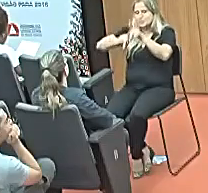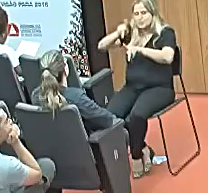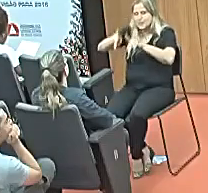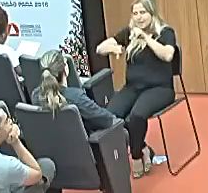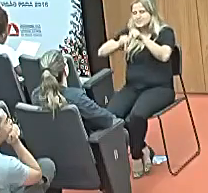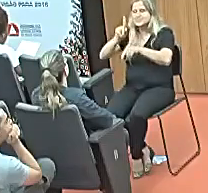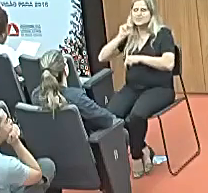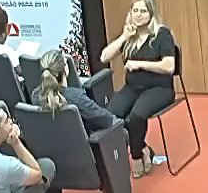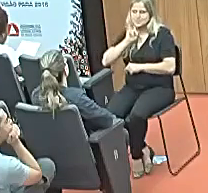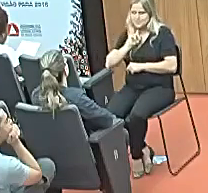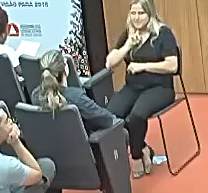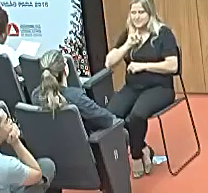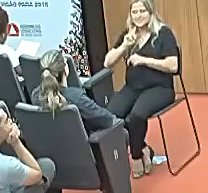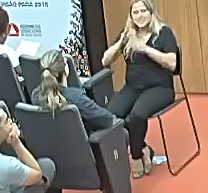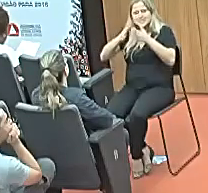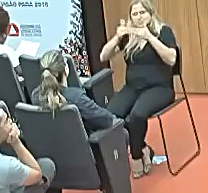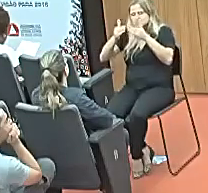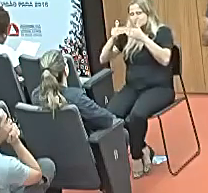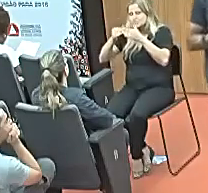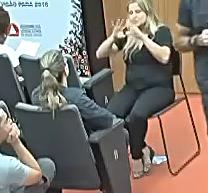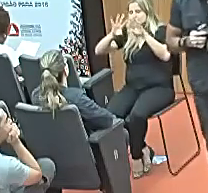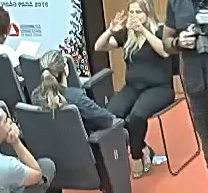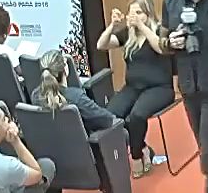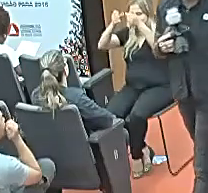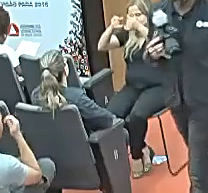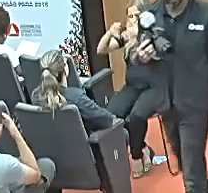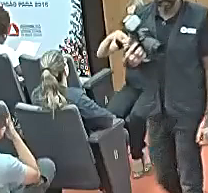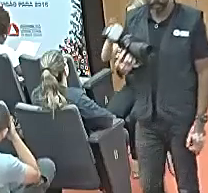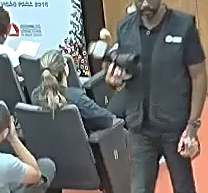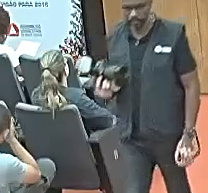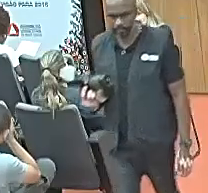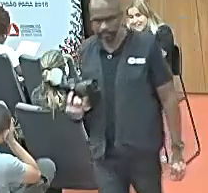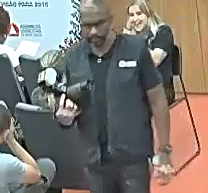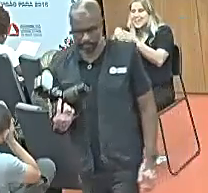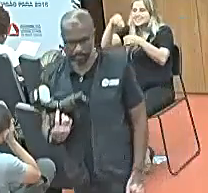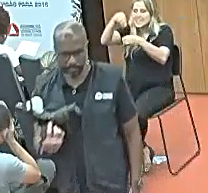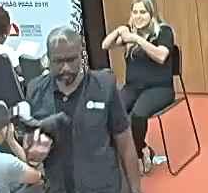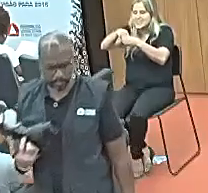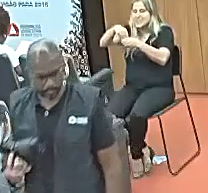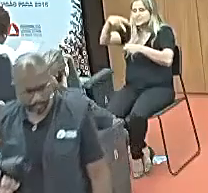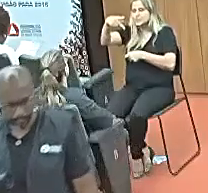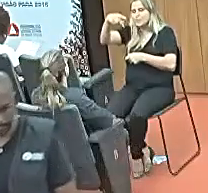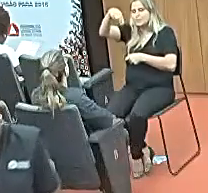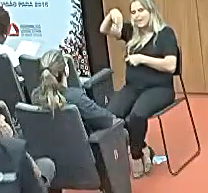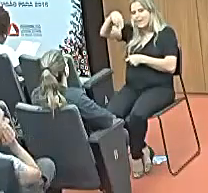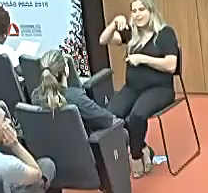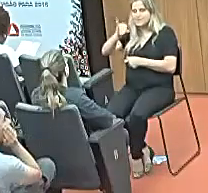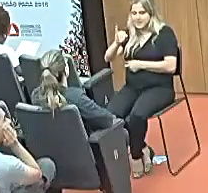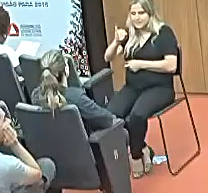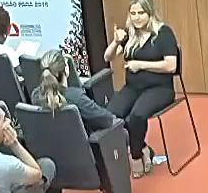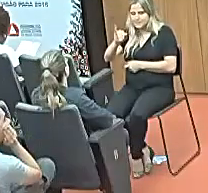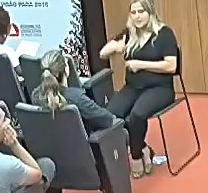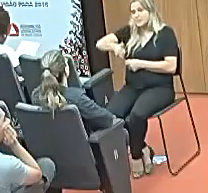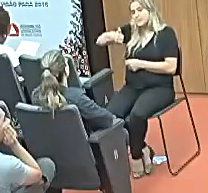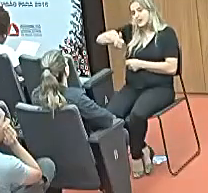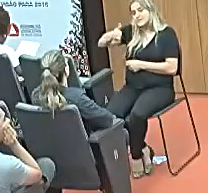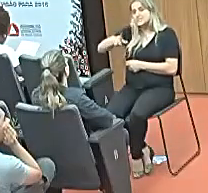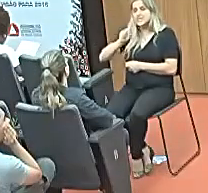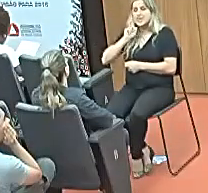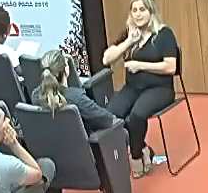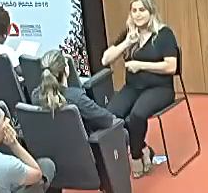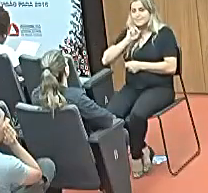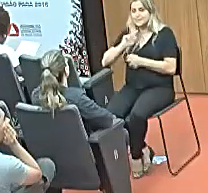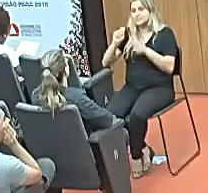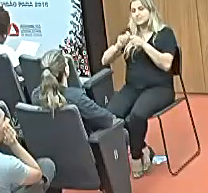território e desenvolvimento em minas e o pmdb e pela primeira vez também em minas foi feito numa discussão